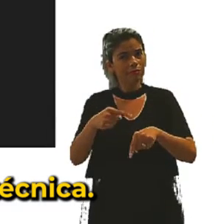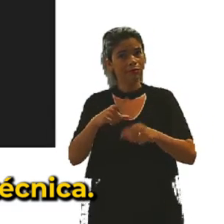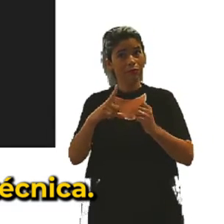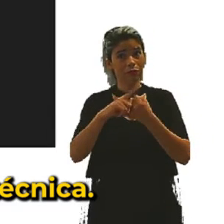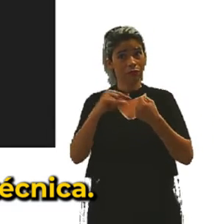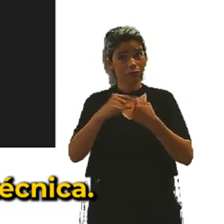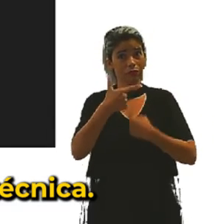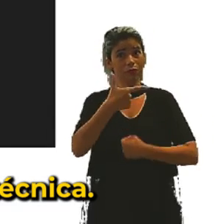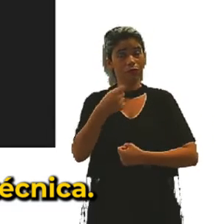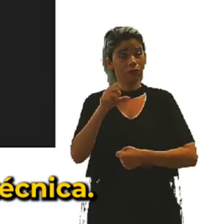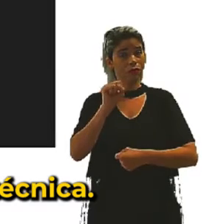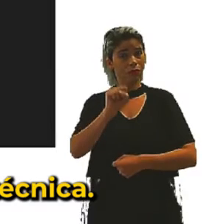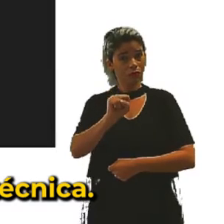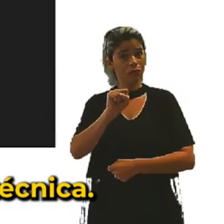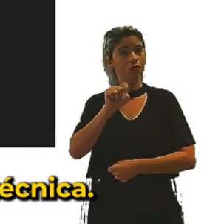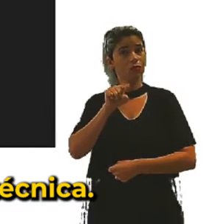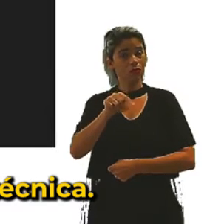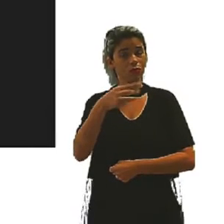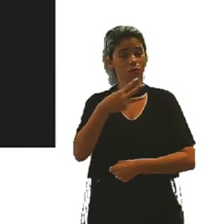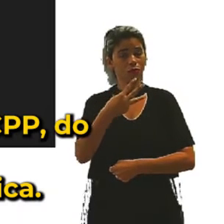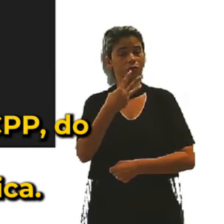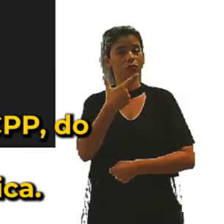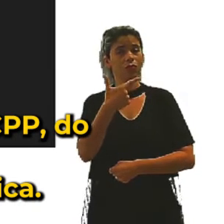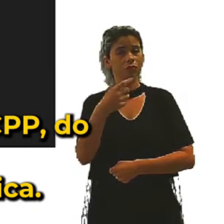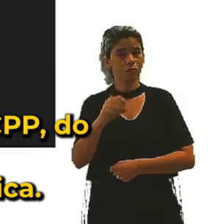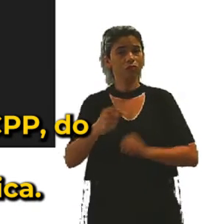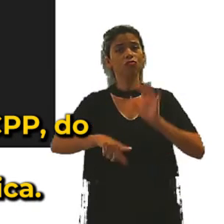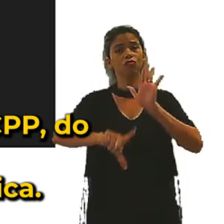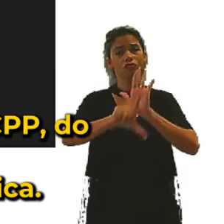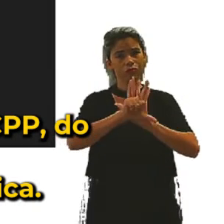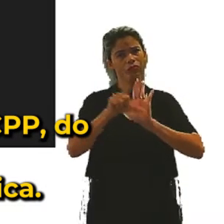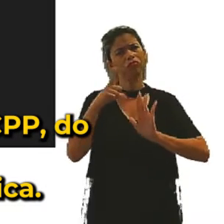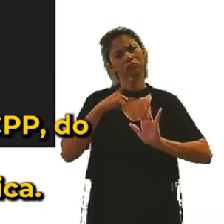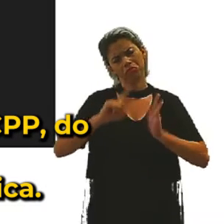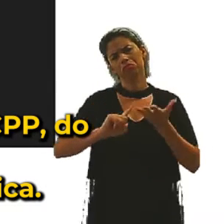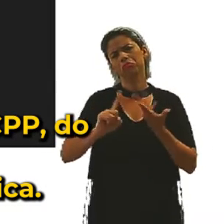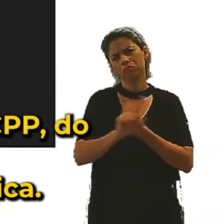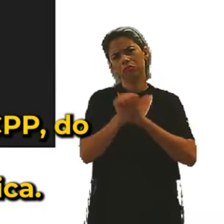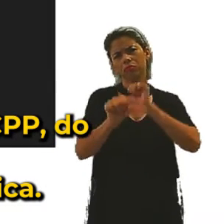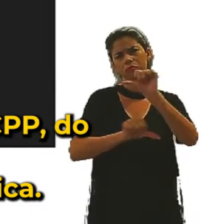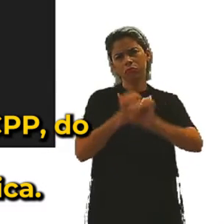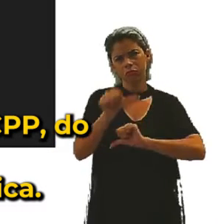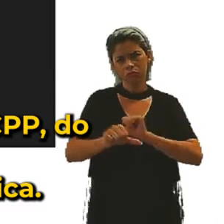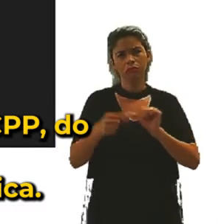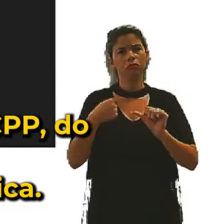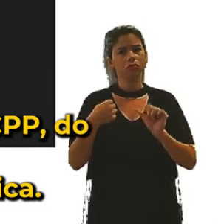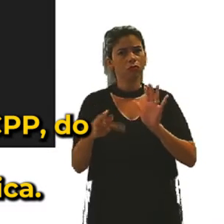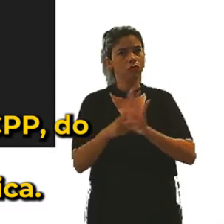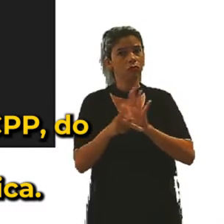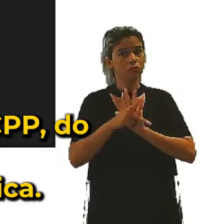Lei 11.340 é o que traz a nota técnica, mesmo nós temos todas as alterações do CPP, do pacote